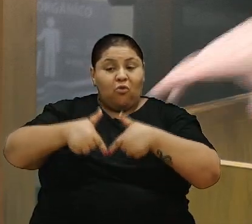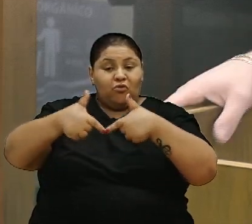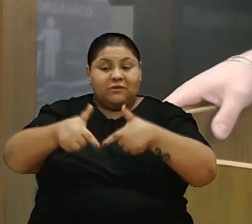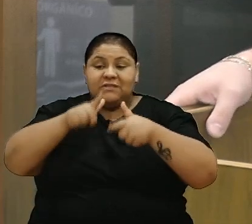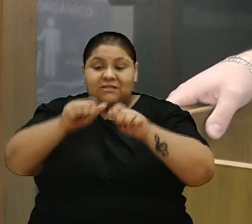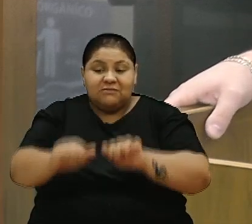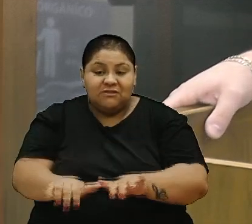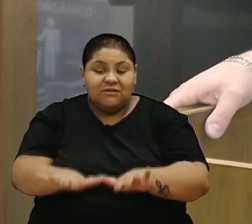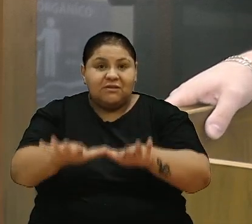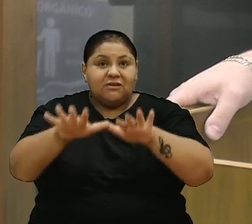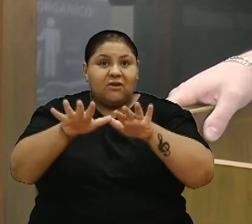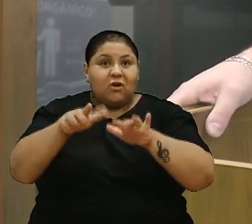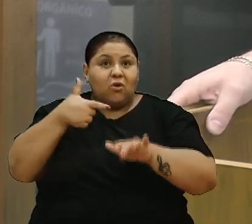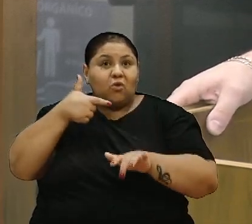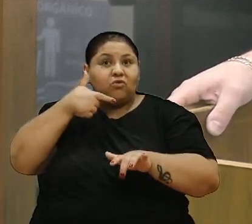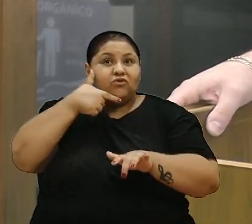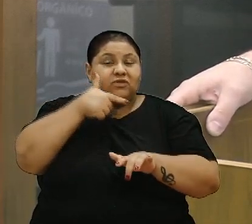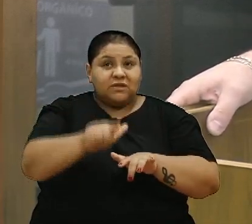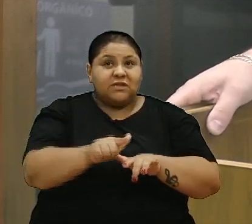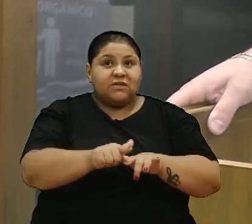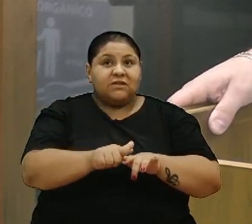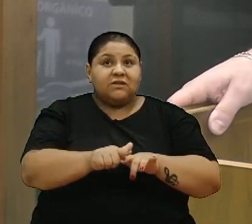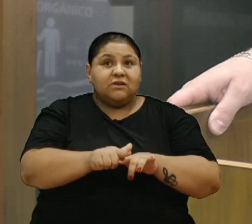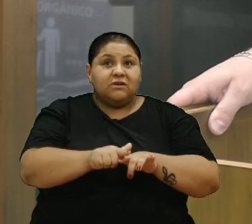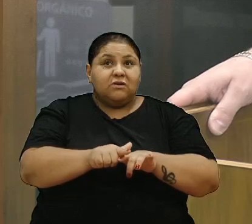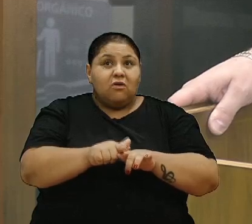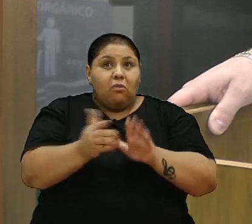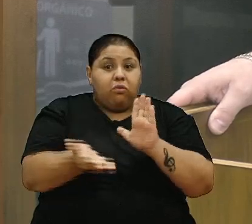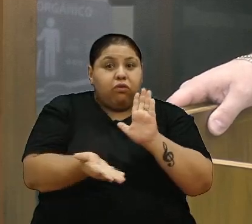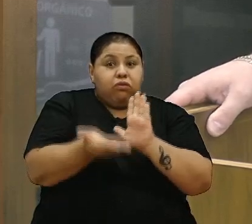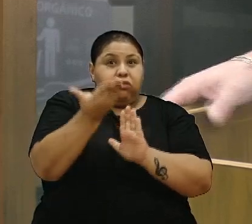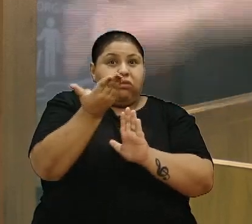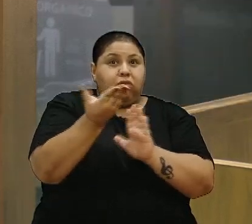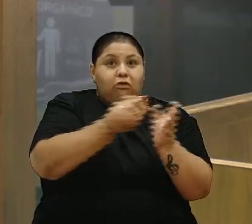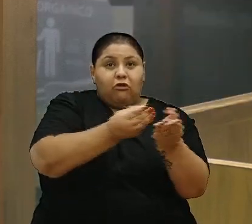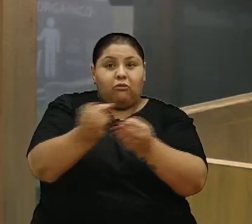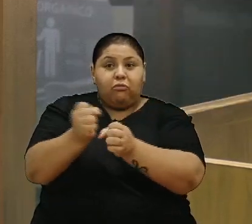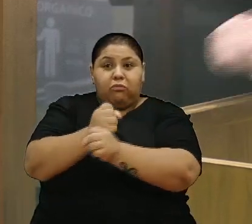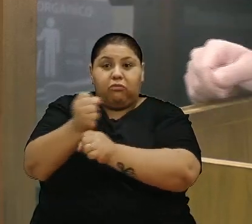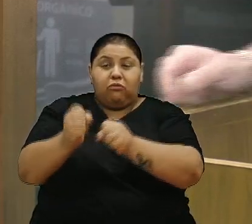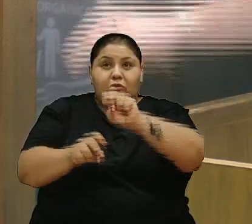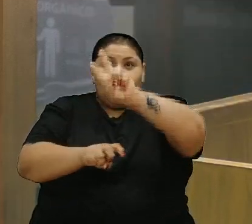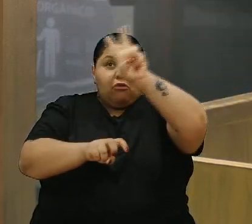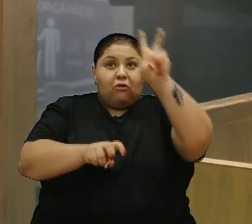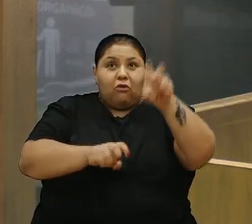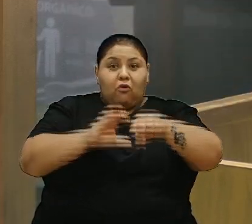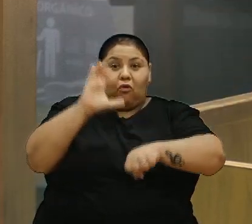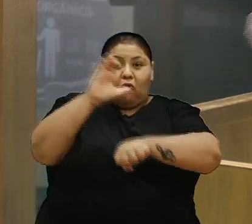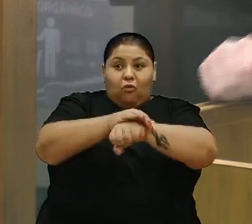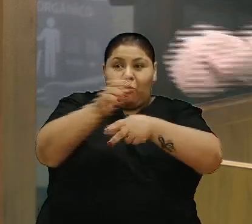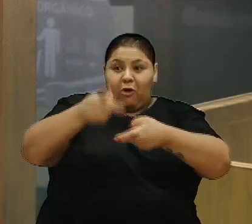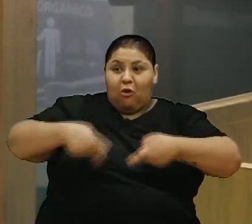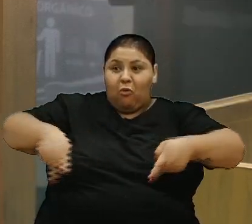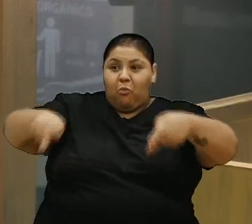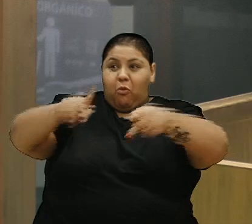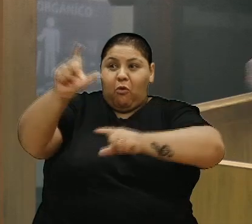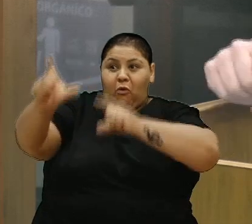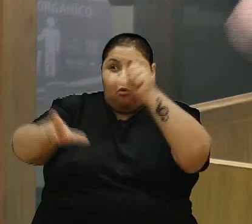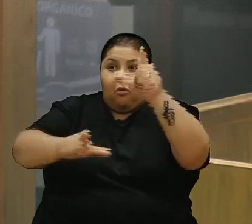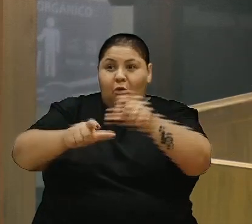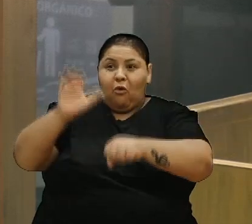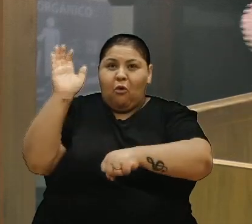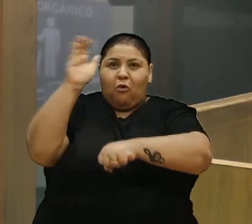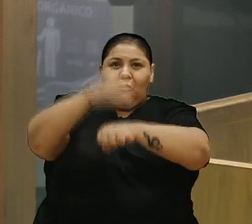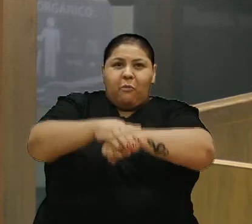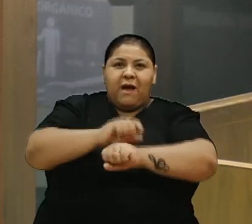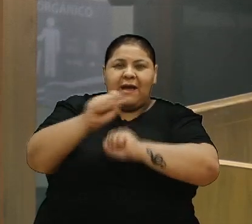primeira vez em muitas décadas. Culpar o povo gaúcho, culpar quem perdeu casa, culpar